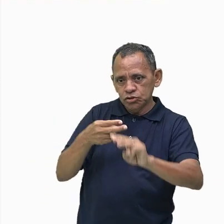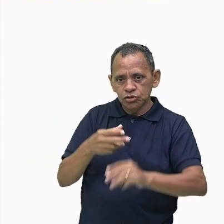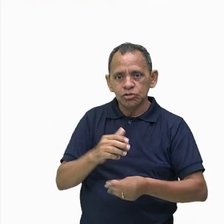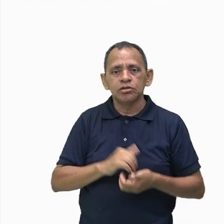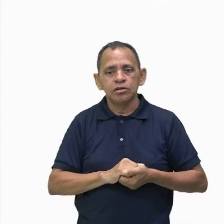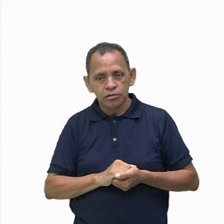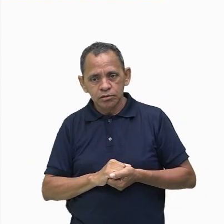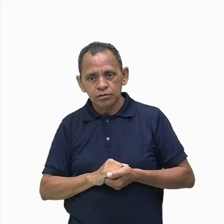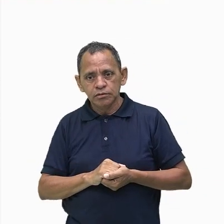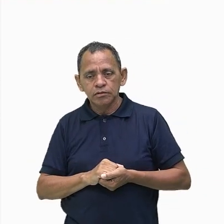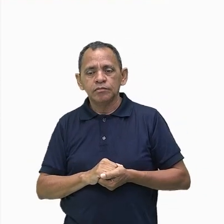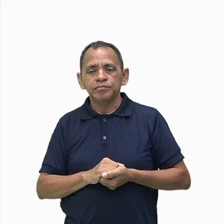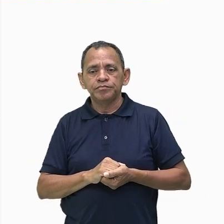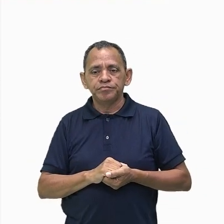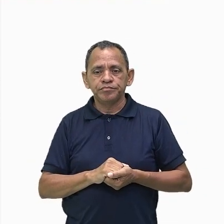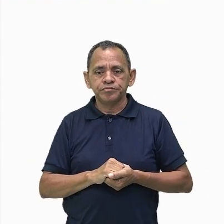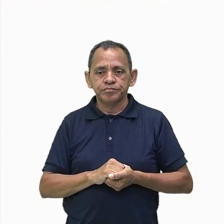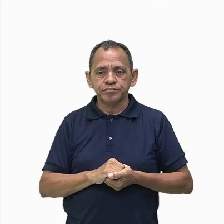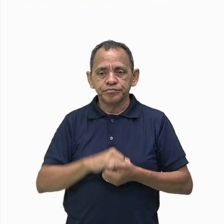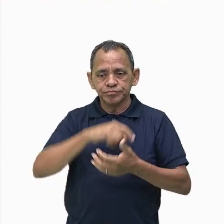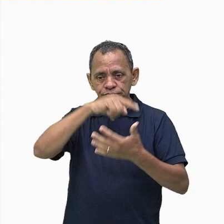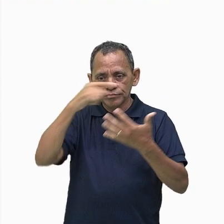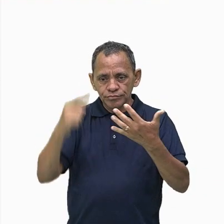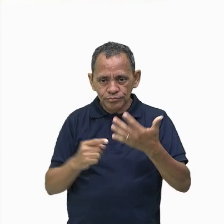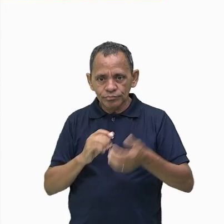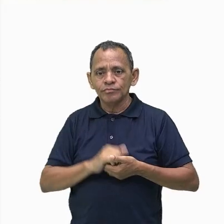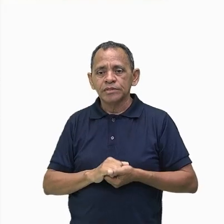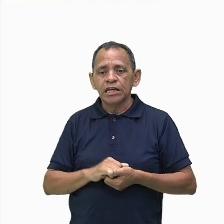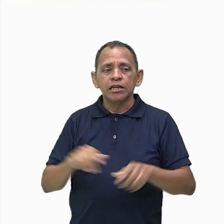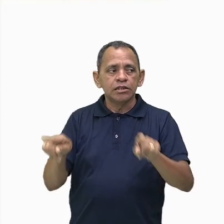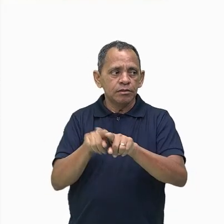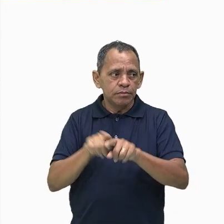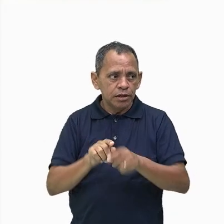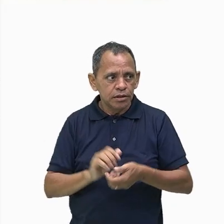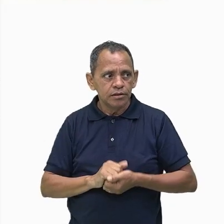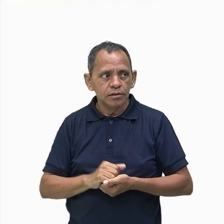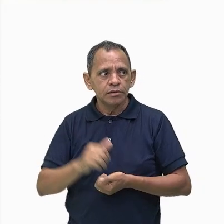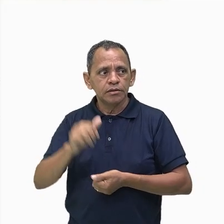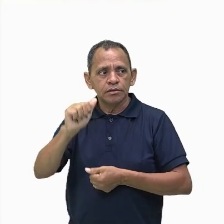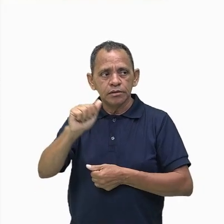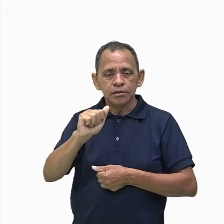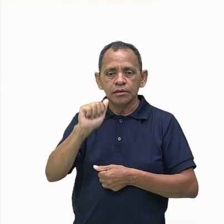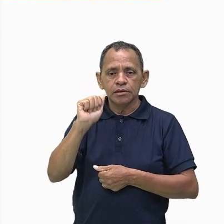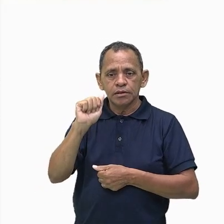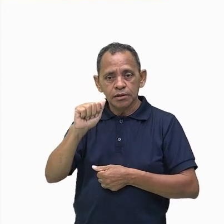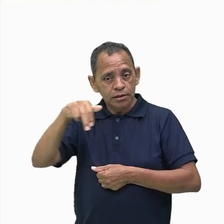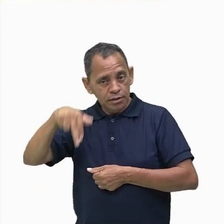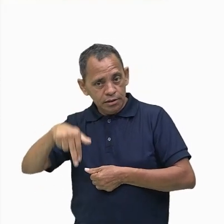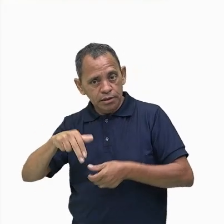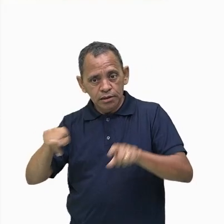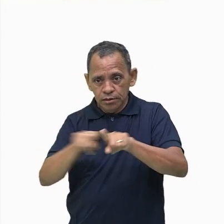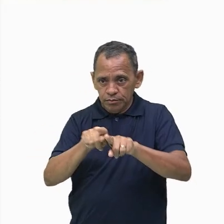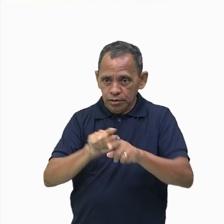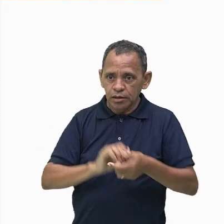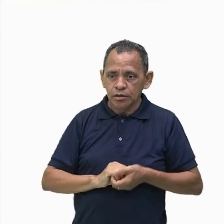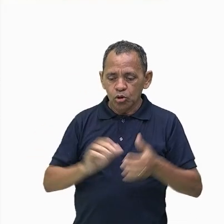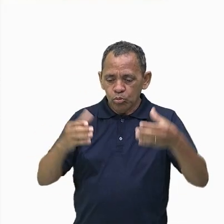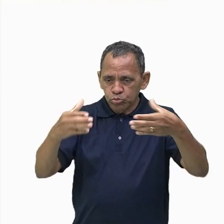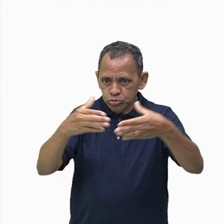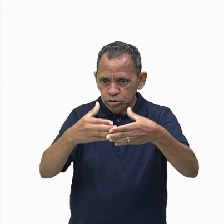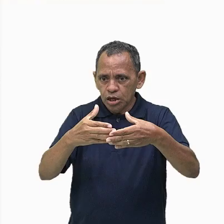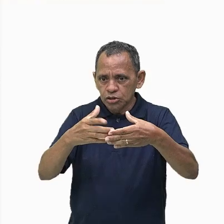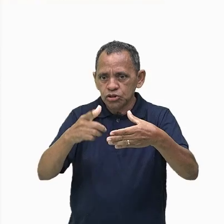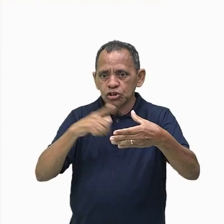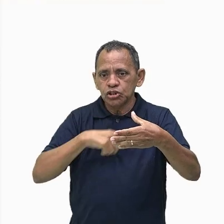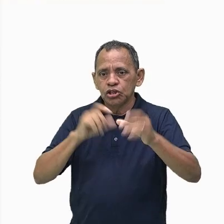Unidos, também aqui no Amazonas, em Atalaia do Norte. Então, vamos ter diferentes tipos de comunidades que acaba,